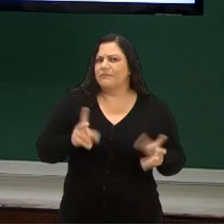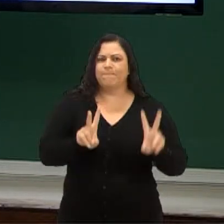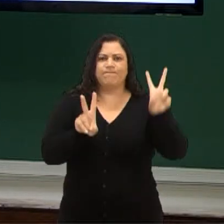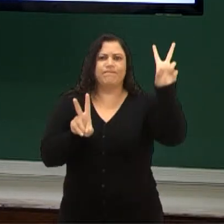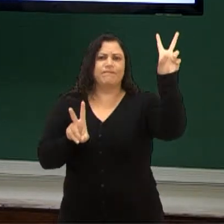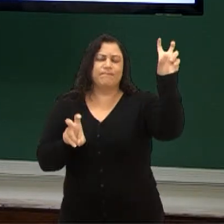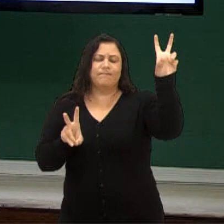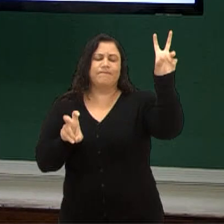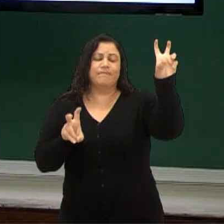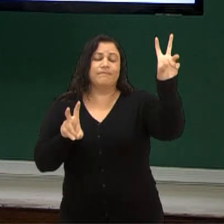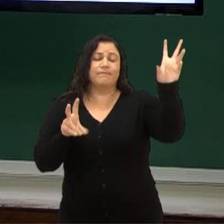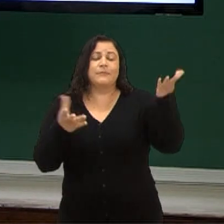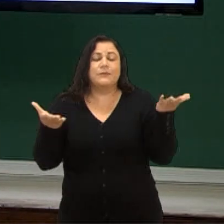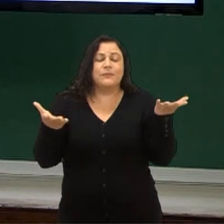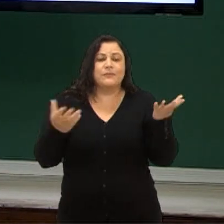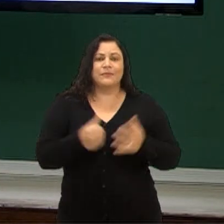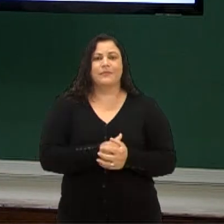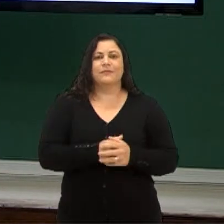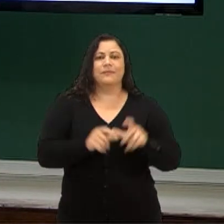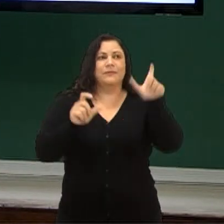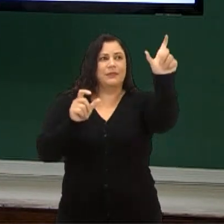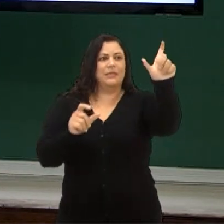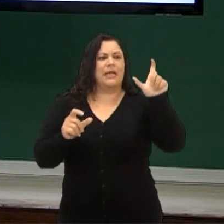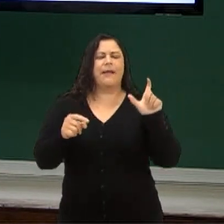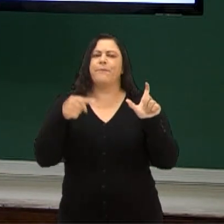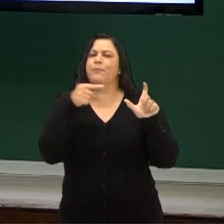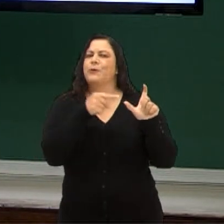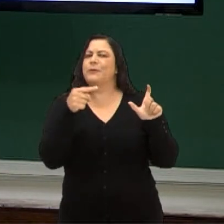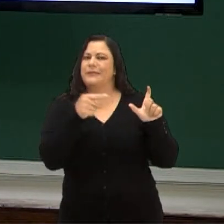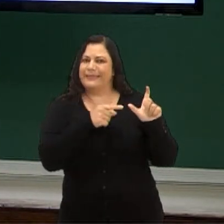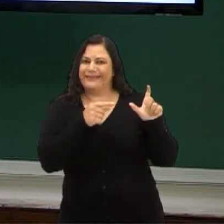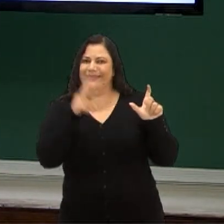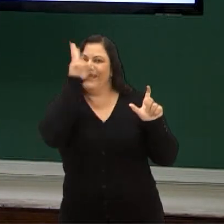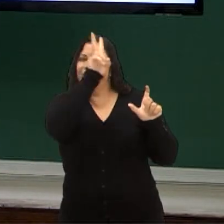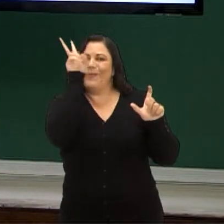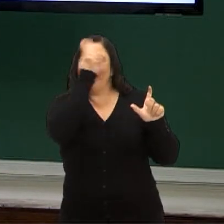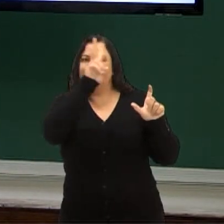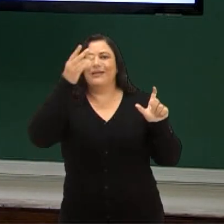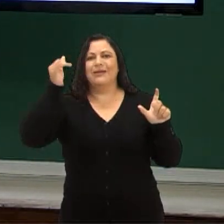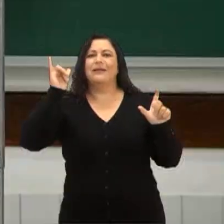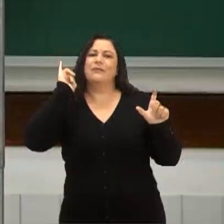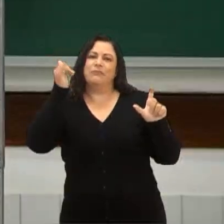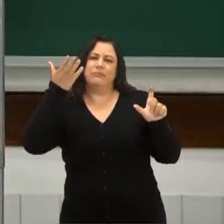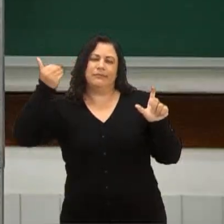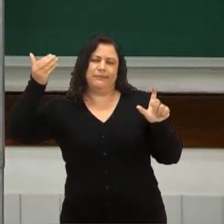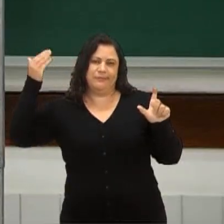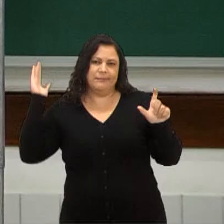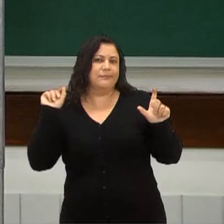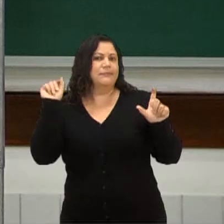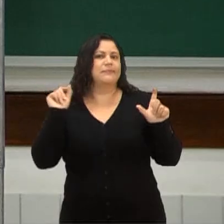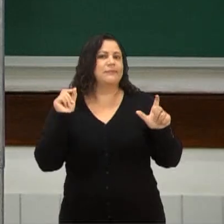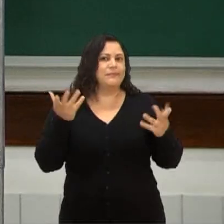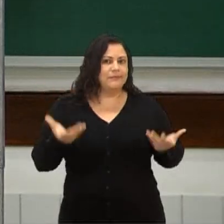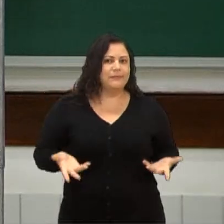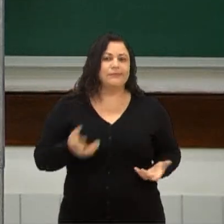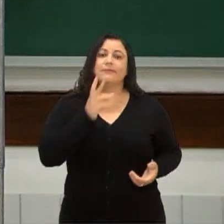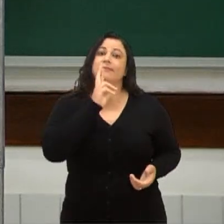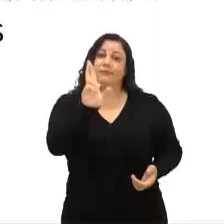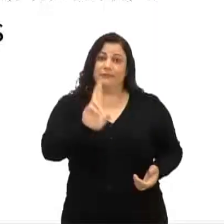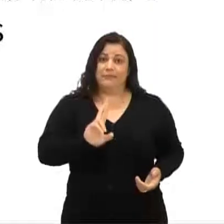por essa reportação, digamos reportagem. Vou me reportar uma outra história, ok? Então eu peço que vocês me respondam e eu já volto